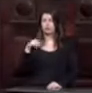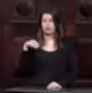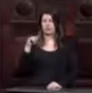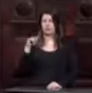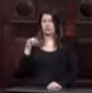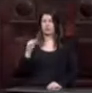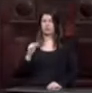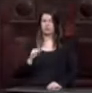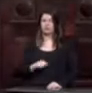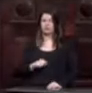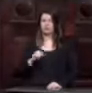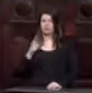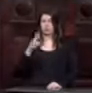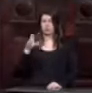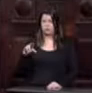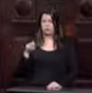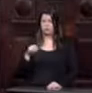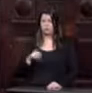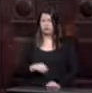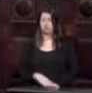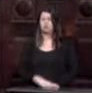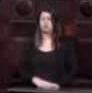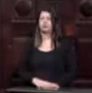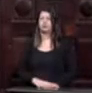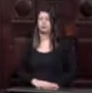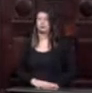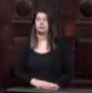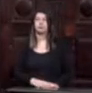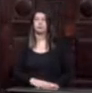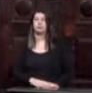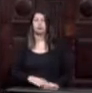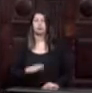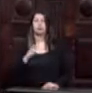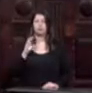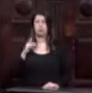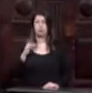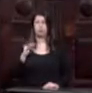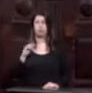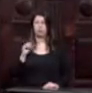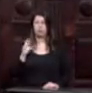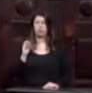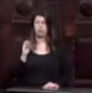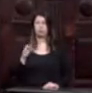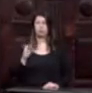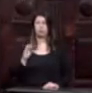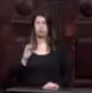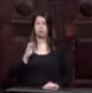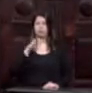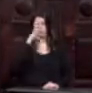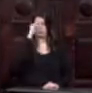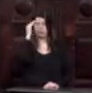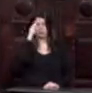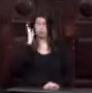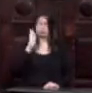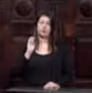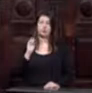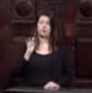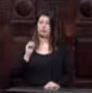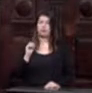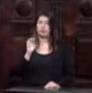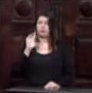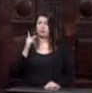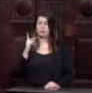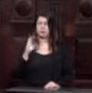Malafaia, Bruno, deputado Paulo Ramos, Conte Bittencourt, Bolsonaro, Bebeto,